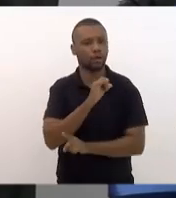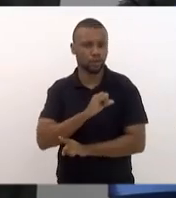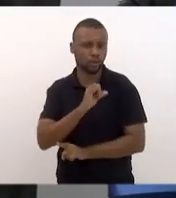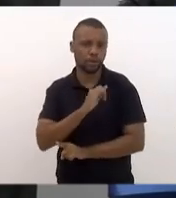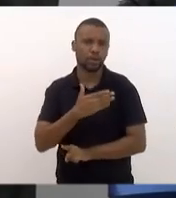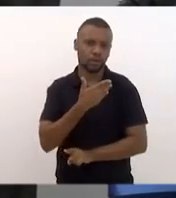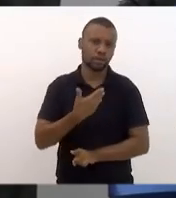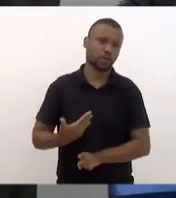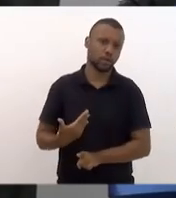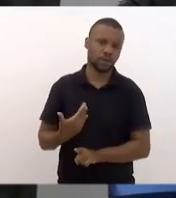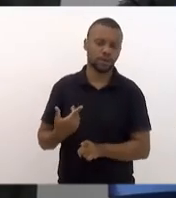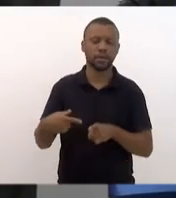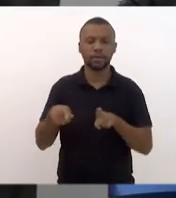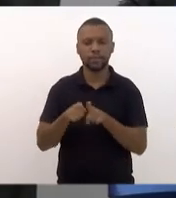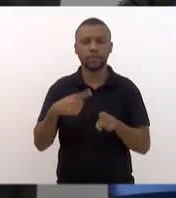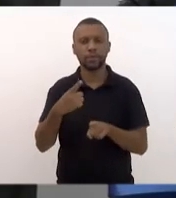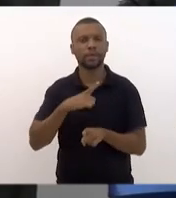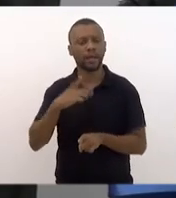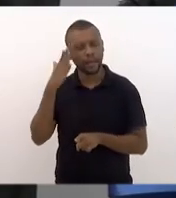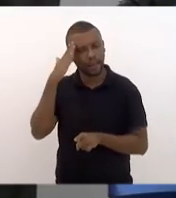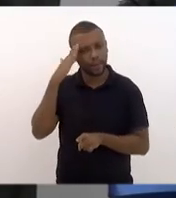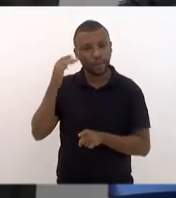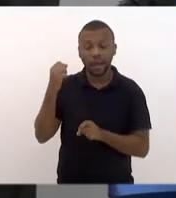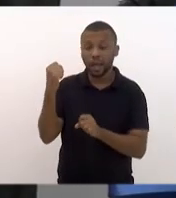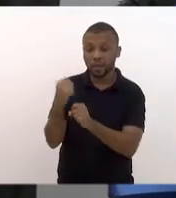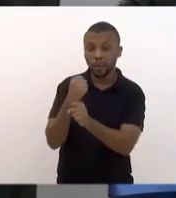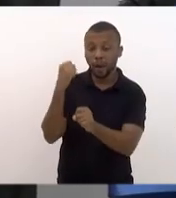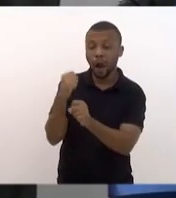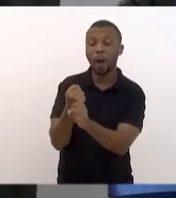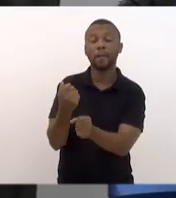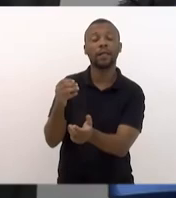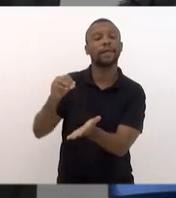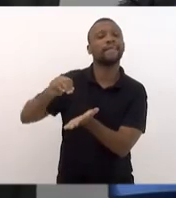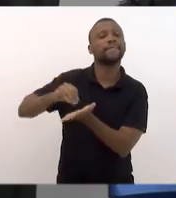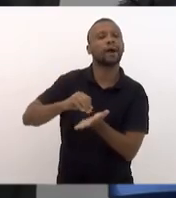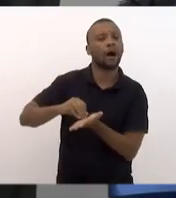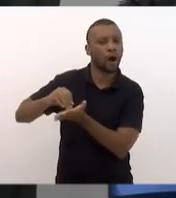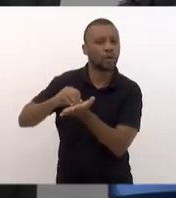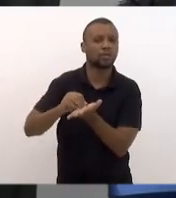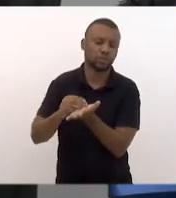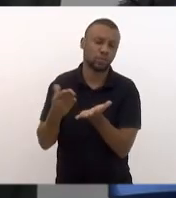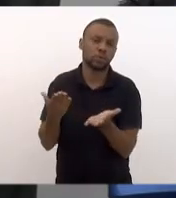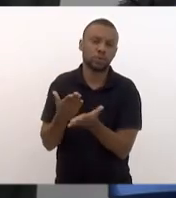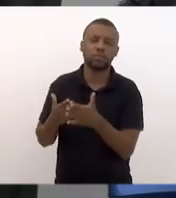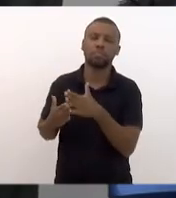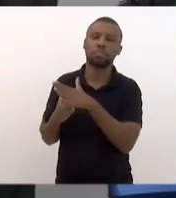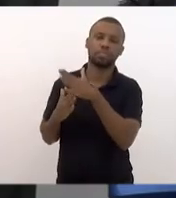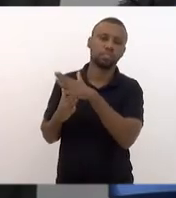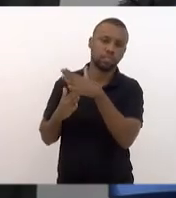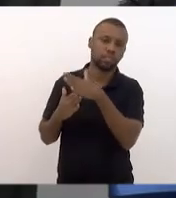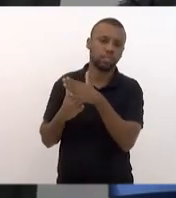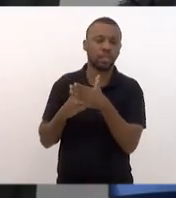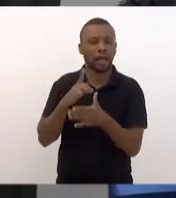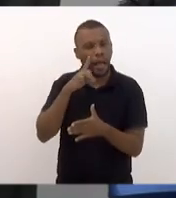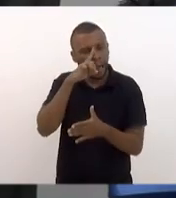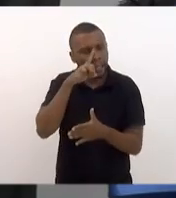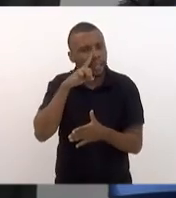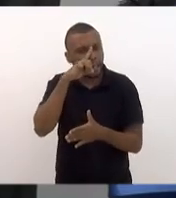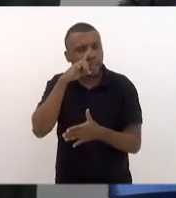mesmo tempo, nós sabemos também que ele é uma obra incompleta e hoje cheia de limites, riscos,